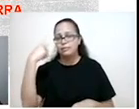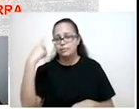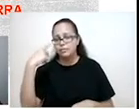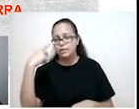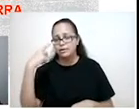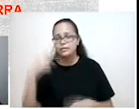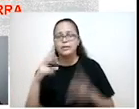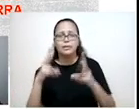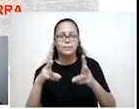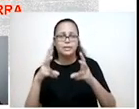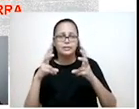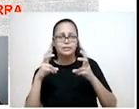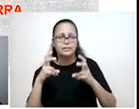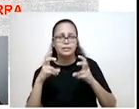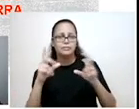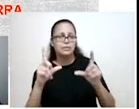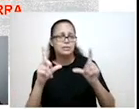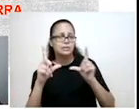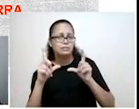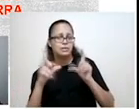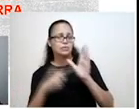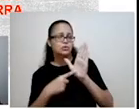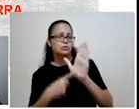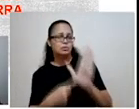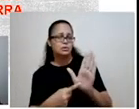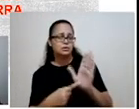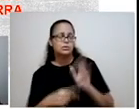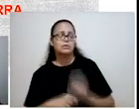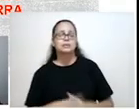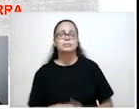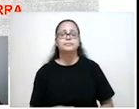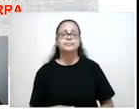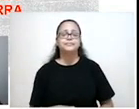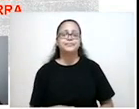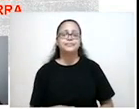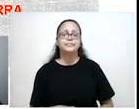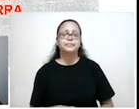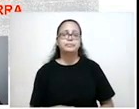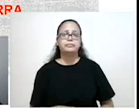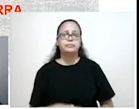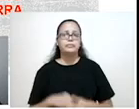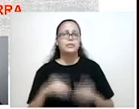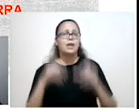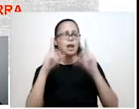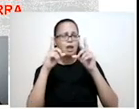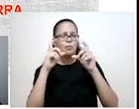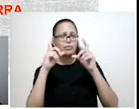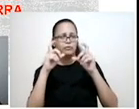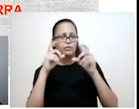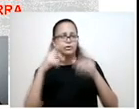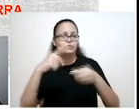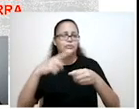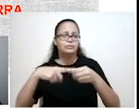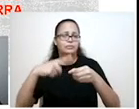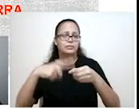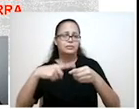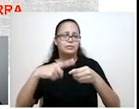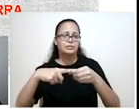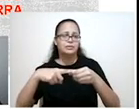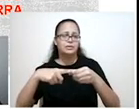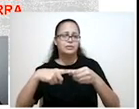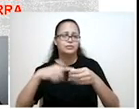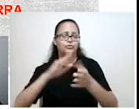Percebam essa imagem que eu trago para vocês no slide. É uma fotografia da cidade de Guernica. Ela